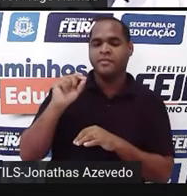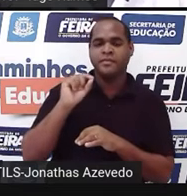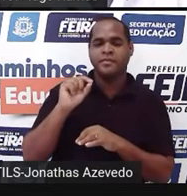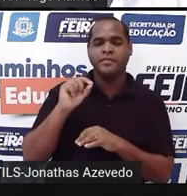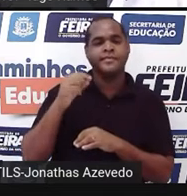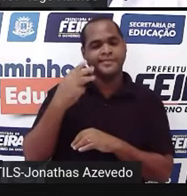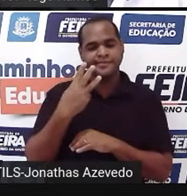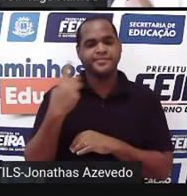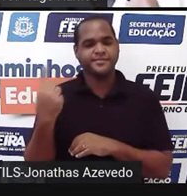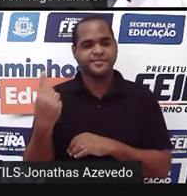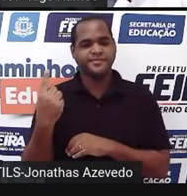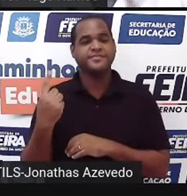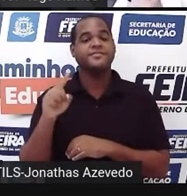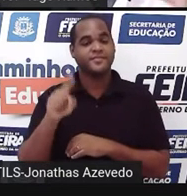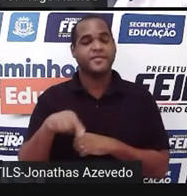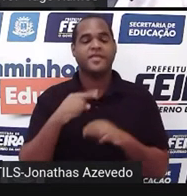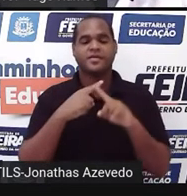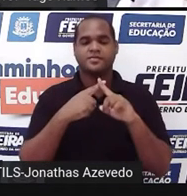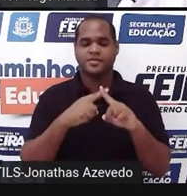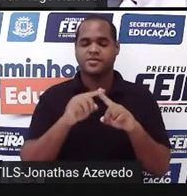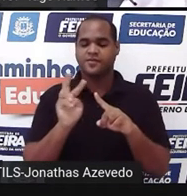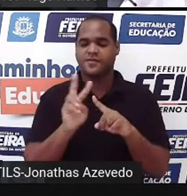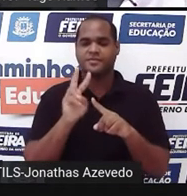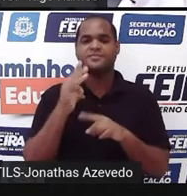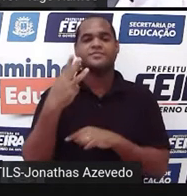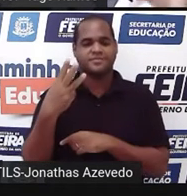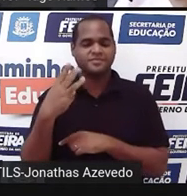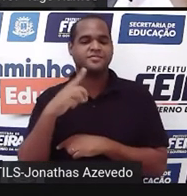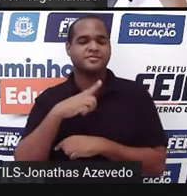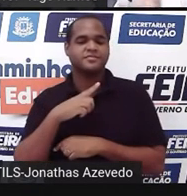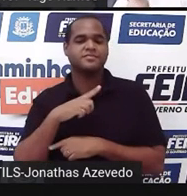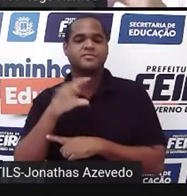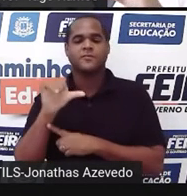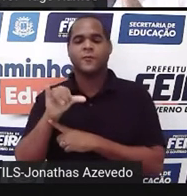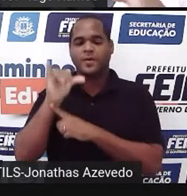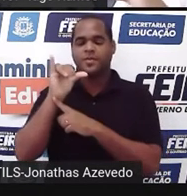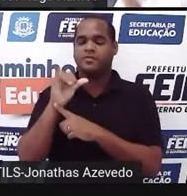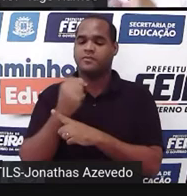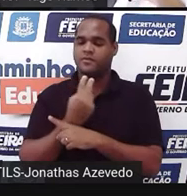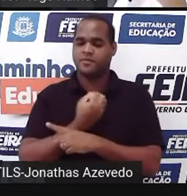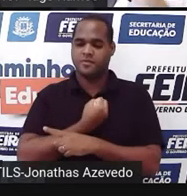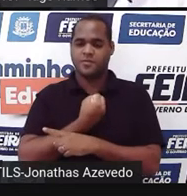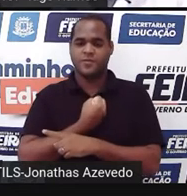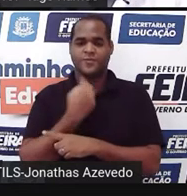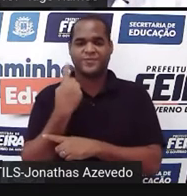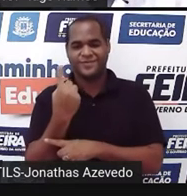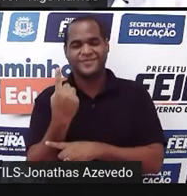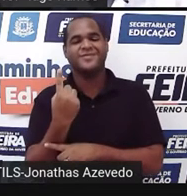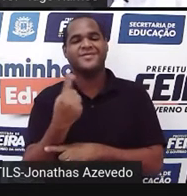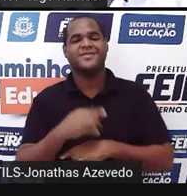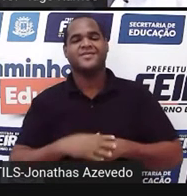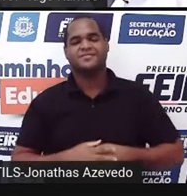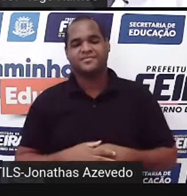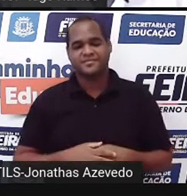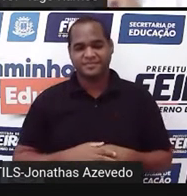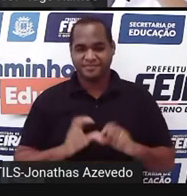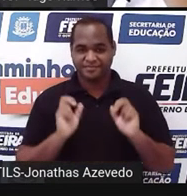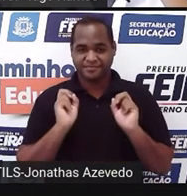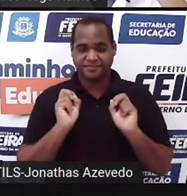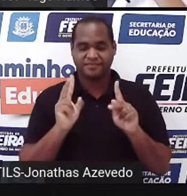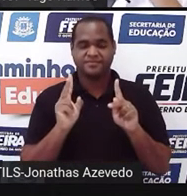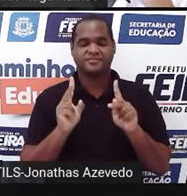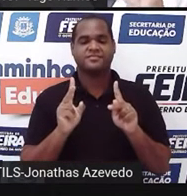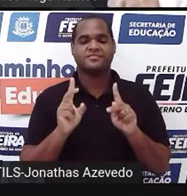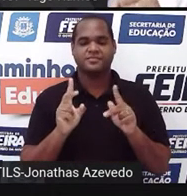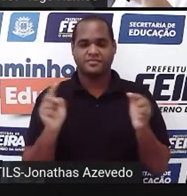31 é quando o X tem valor três e quando o Y tem valor um tá bom